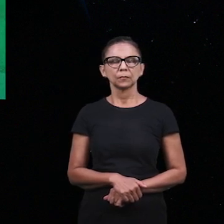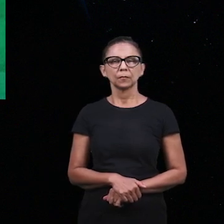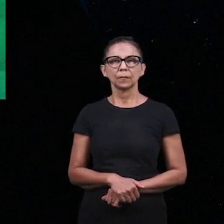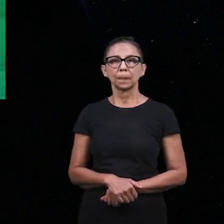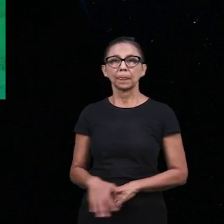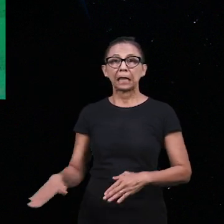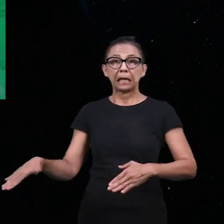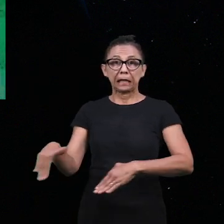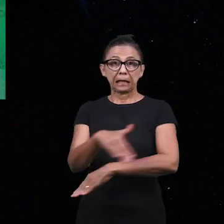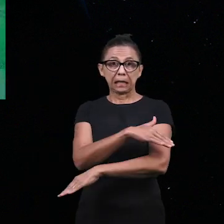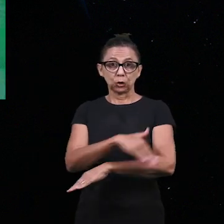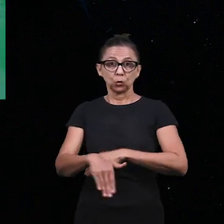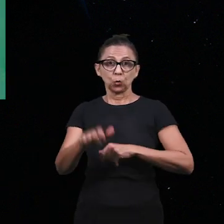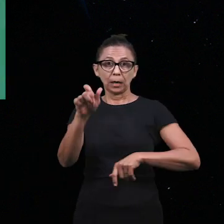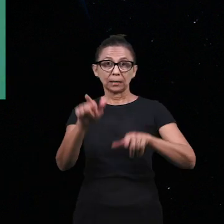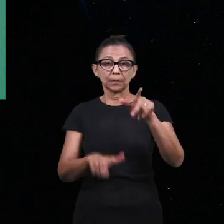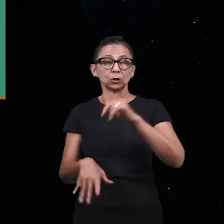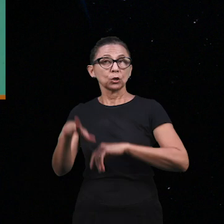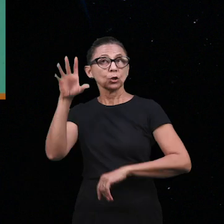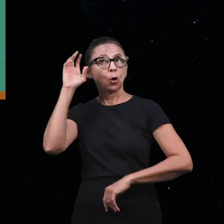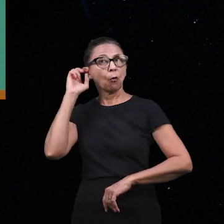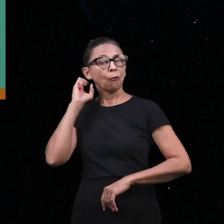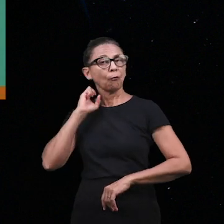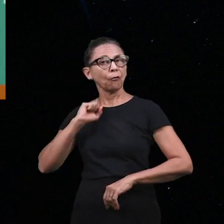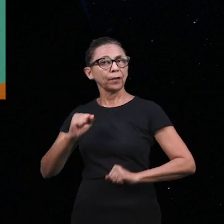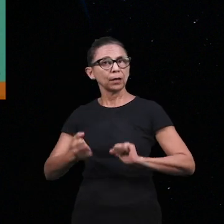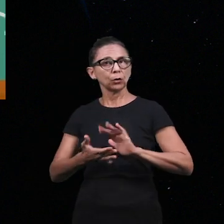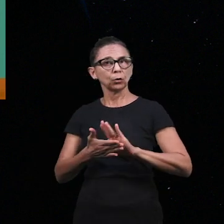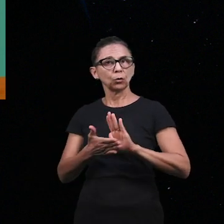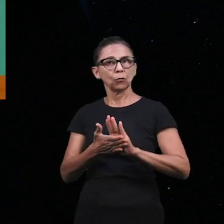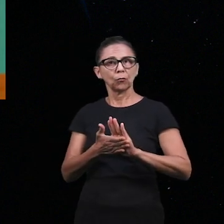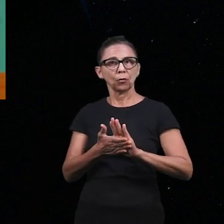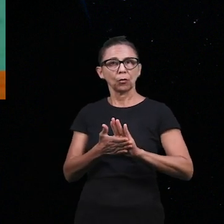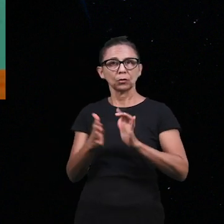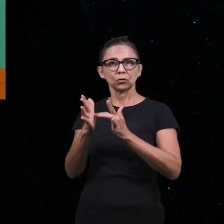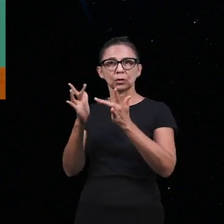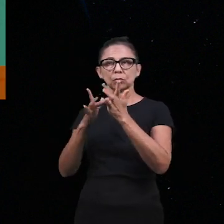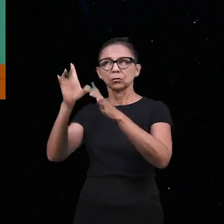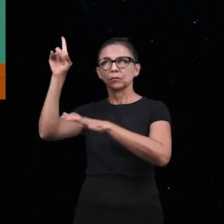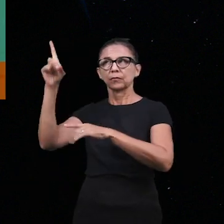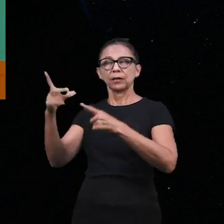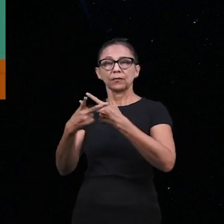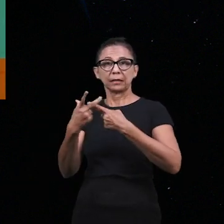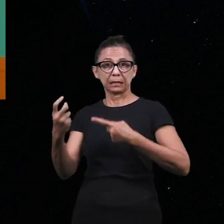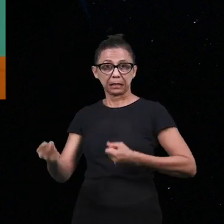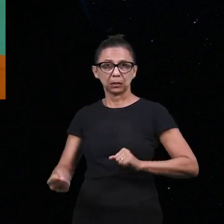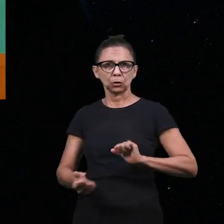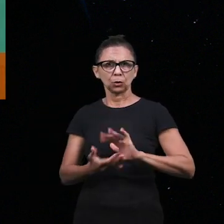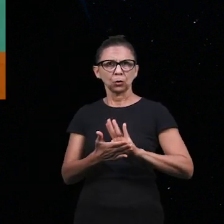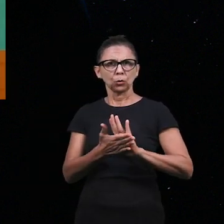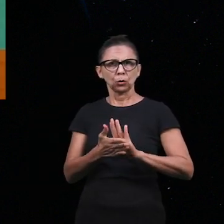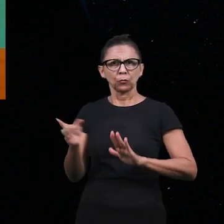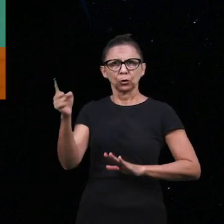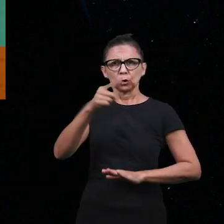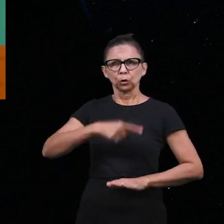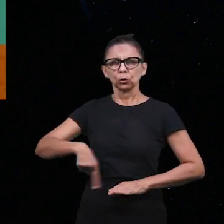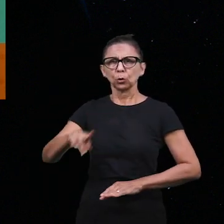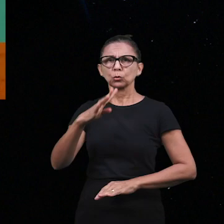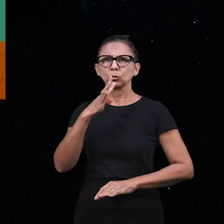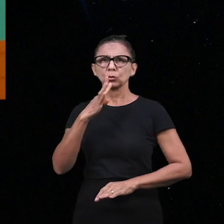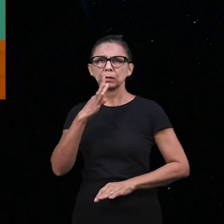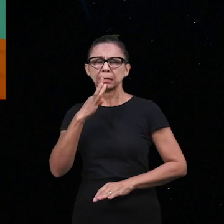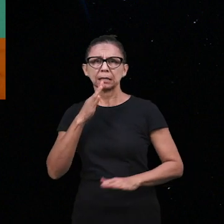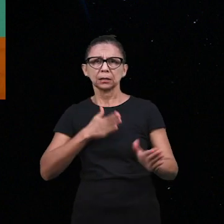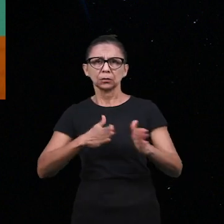ouvia-se nas ruas a melodia do hino Vencendo Vem Jesus. A canção se tornou popular durante a Guerra